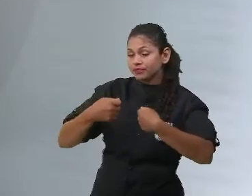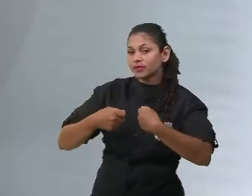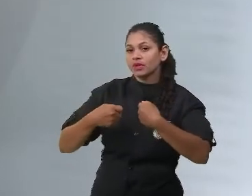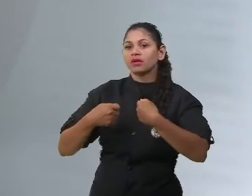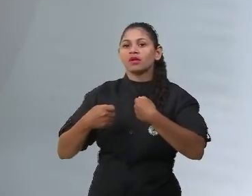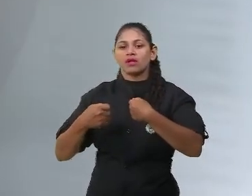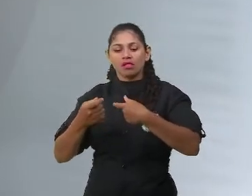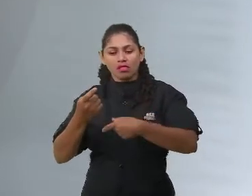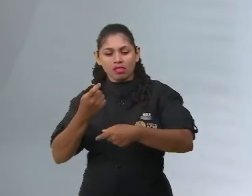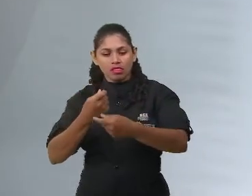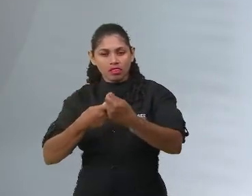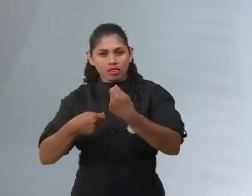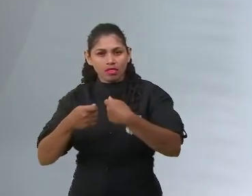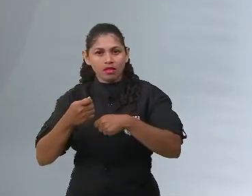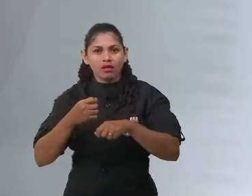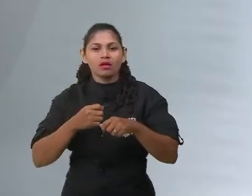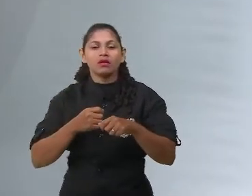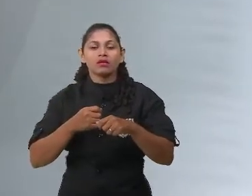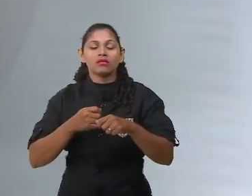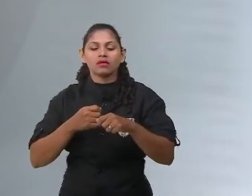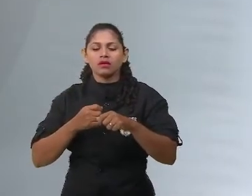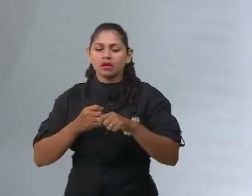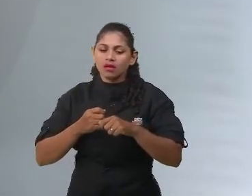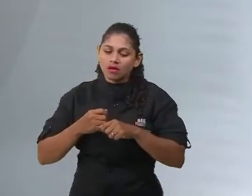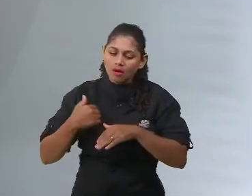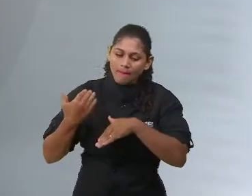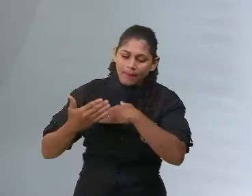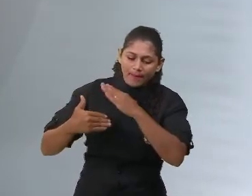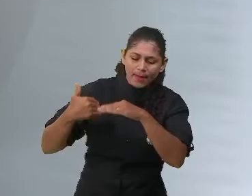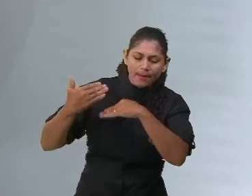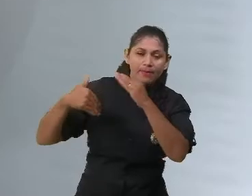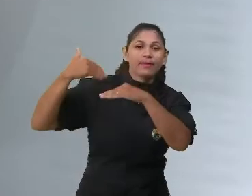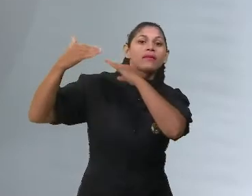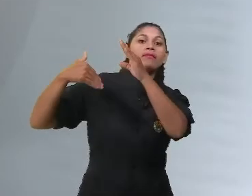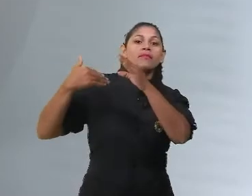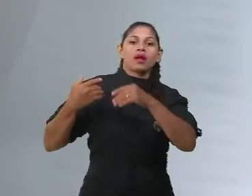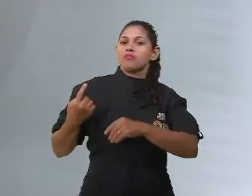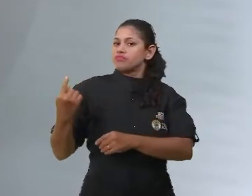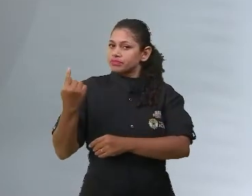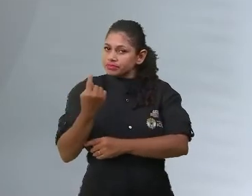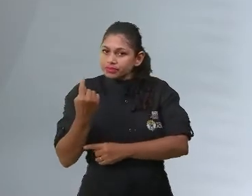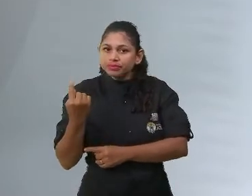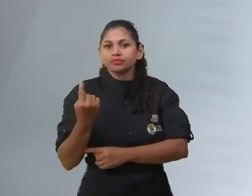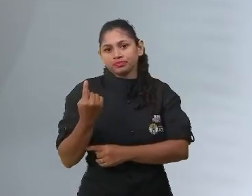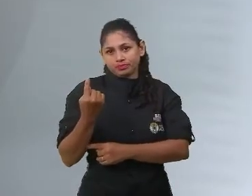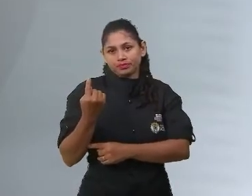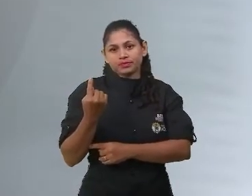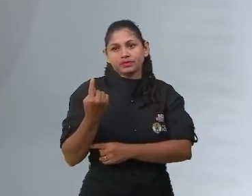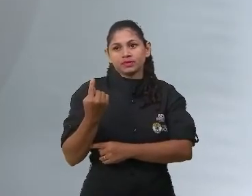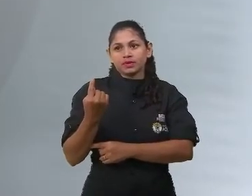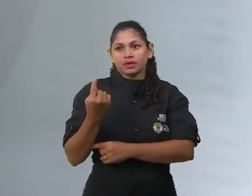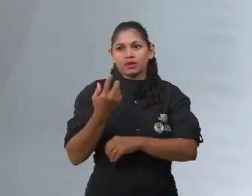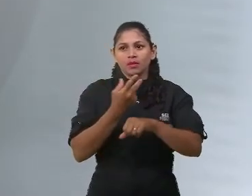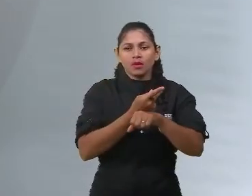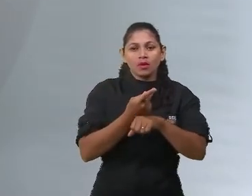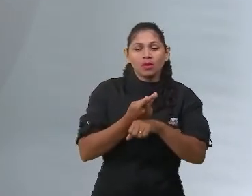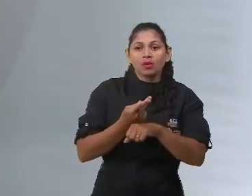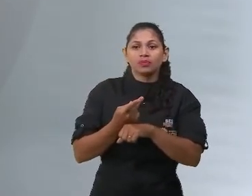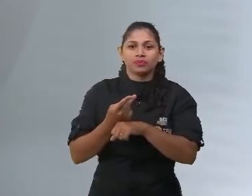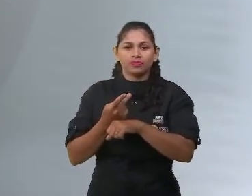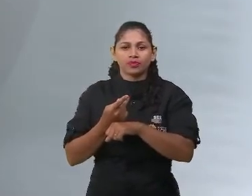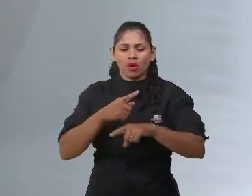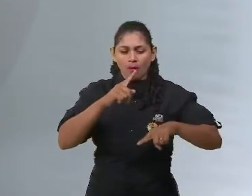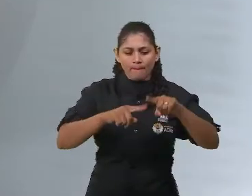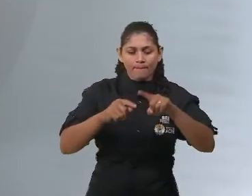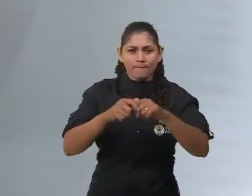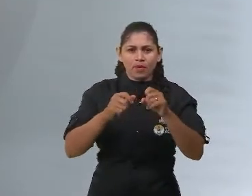sozinha, principalmente regido pela que nós chamamos de lei da oferta e da procura. O que seria a lei da oferta e da procura? Quando você tem um produto em